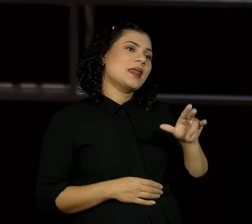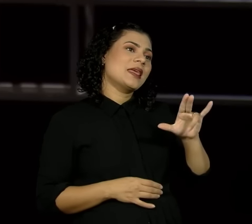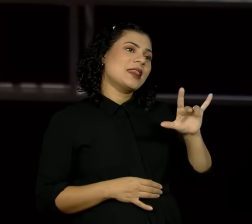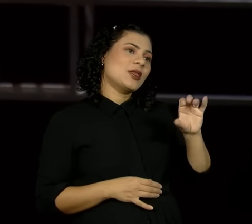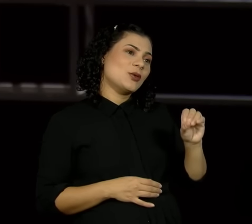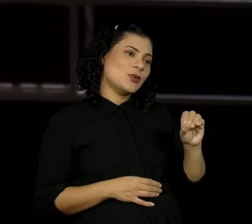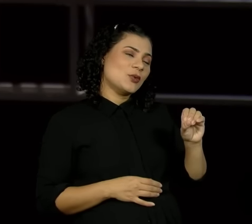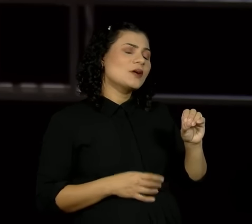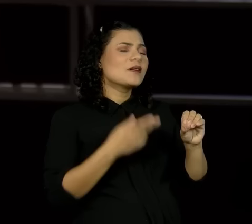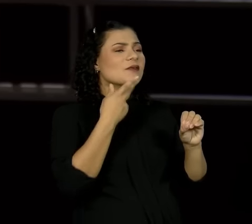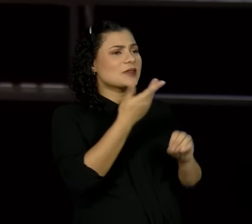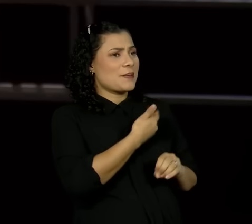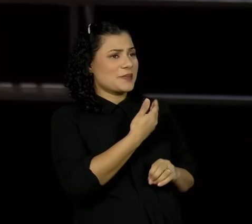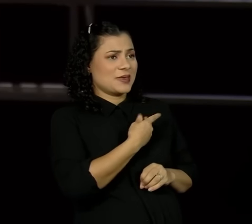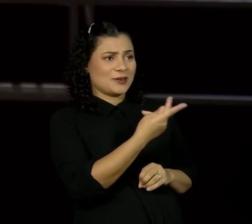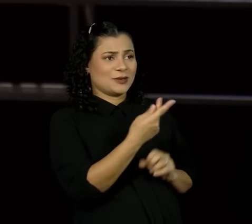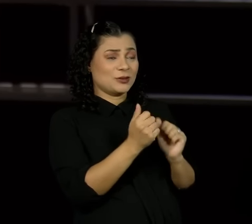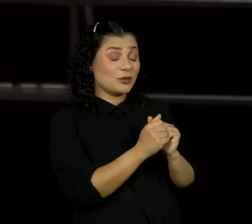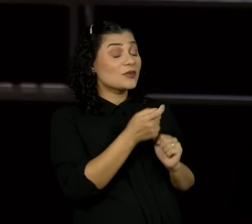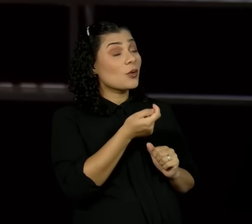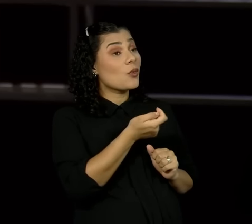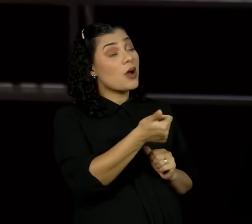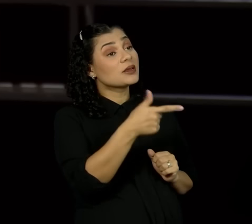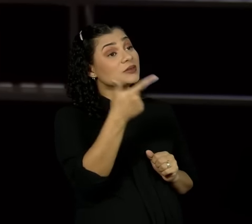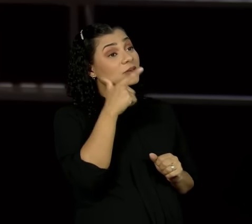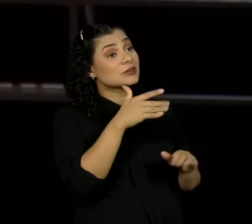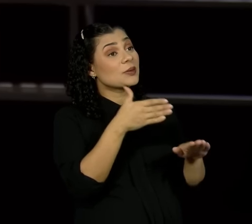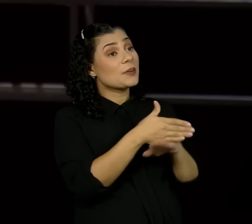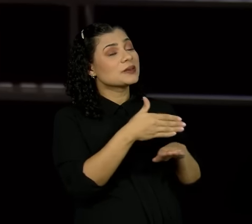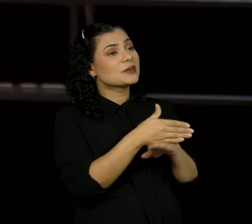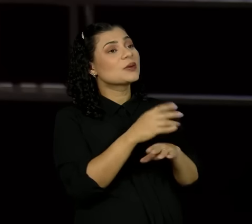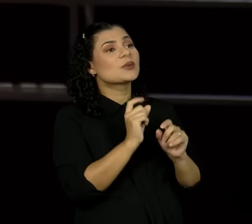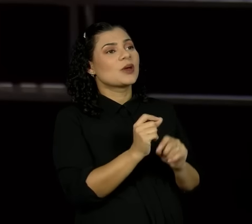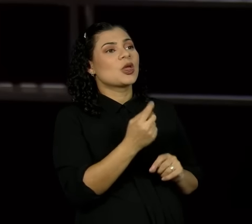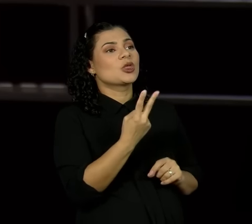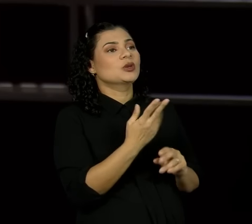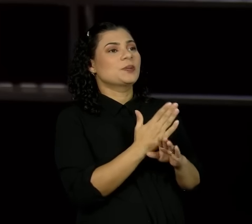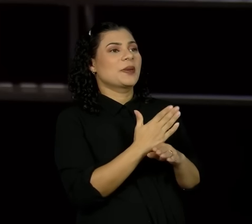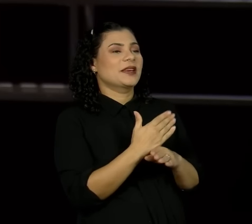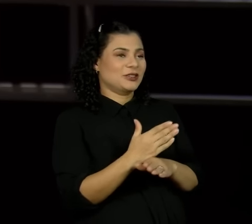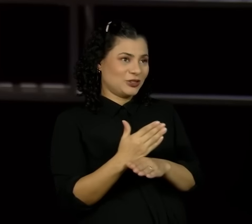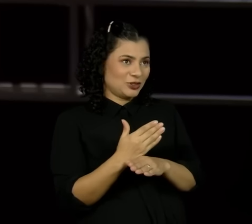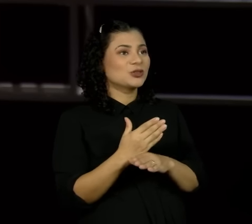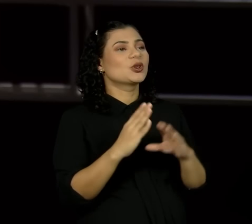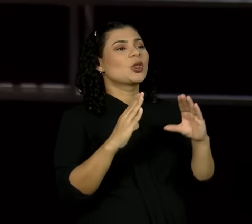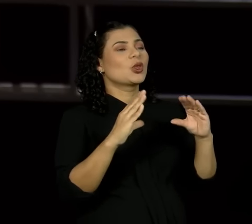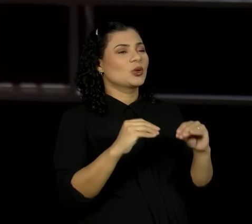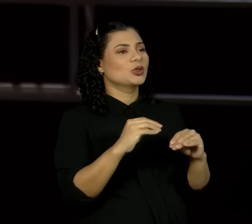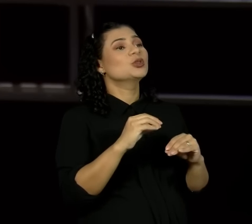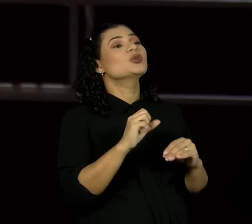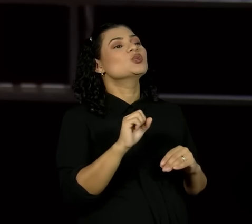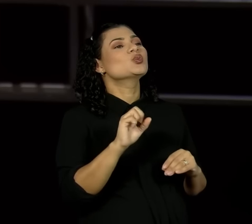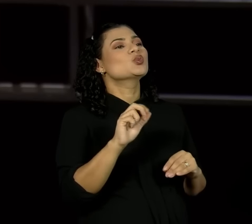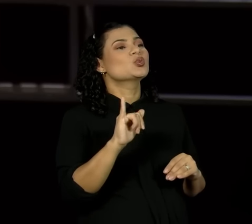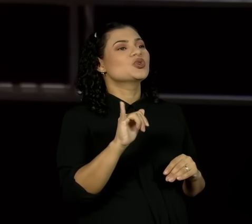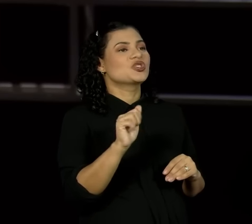com ele, você quase participou da histórica montagem de Dois Perdidos numa Noite Suja, né? Que foi a peça que